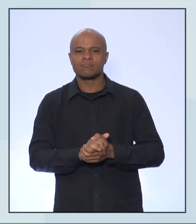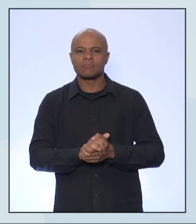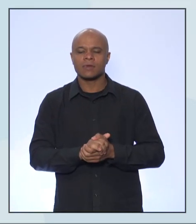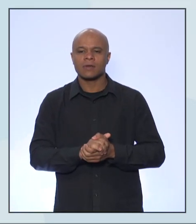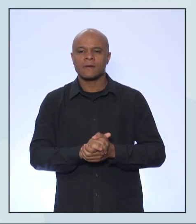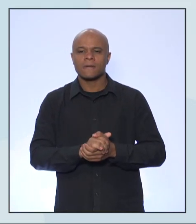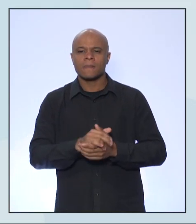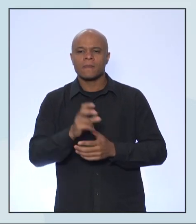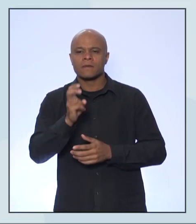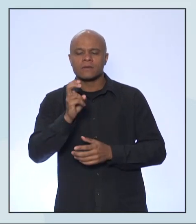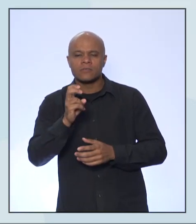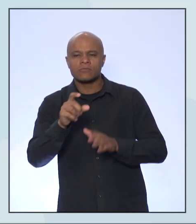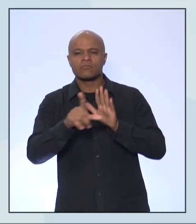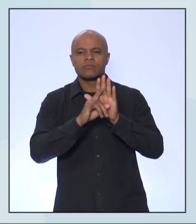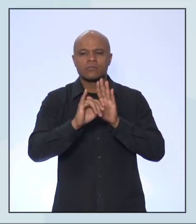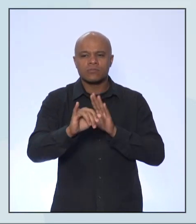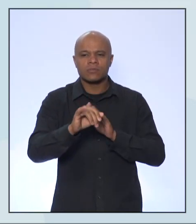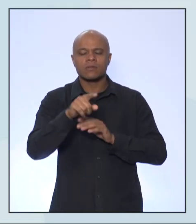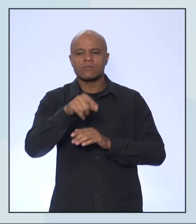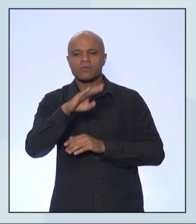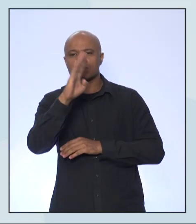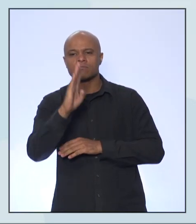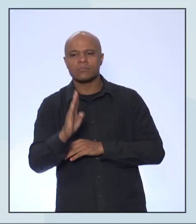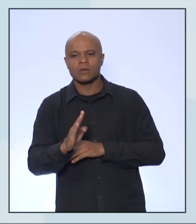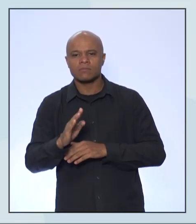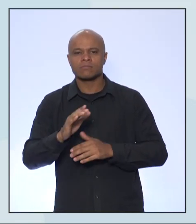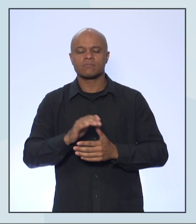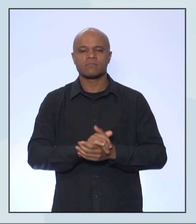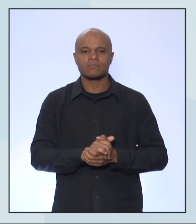5º artigo da Constituição Federal Brasileira.